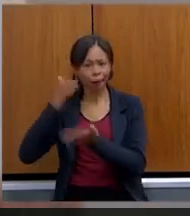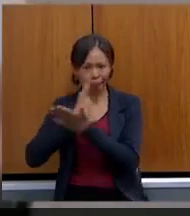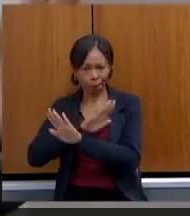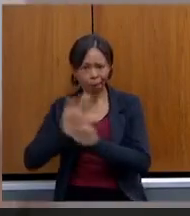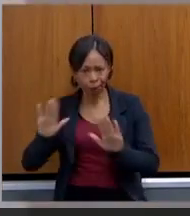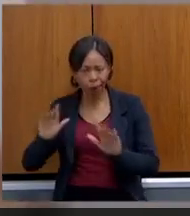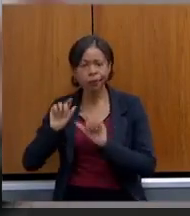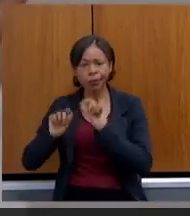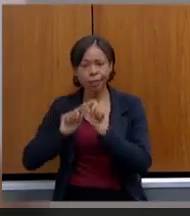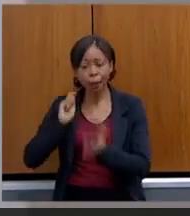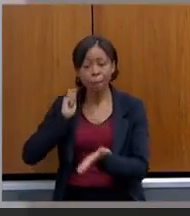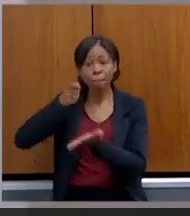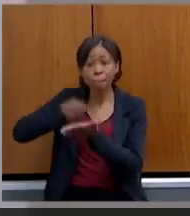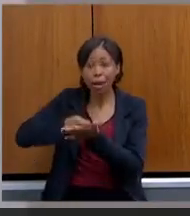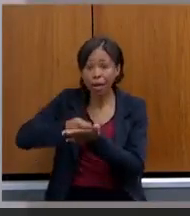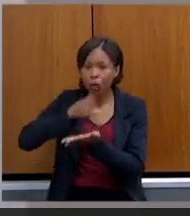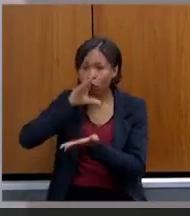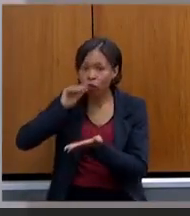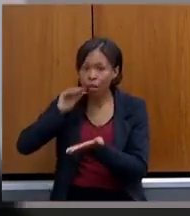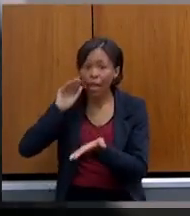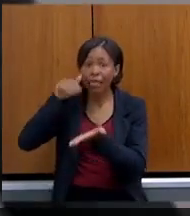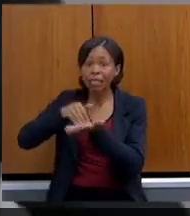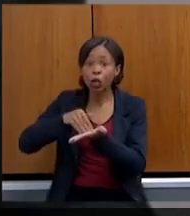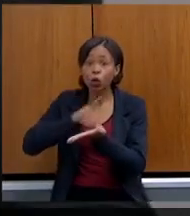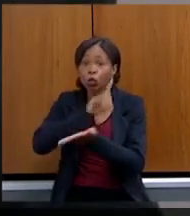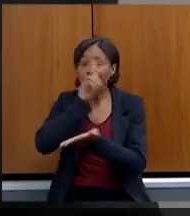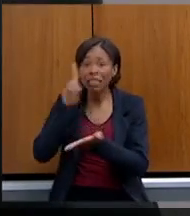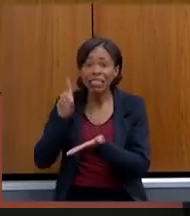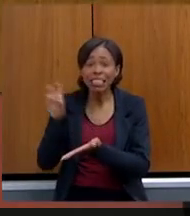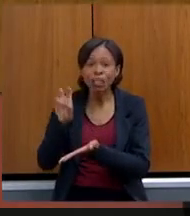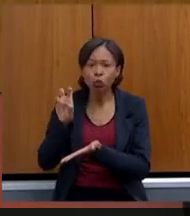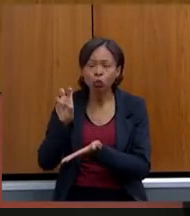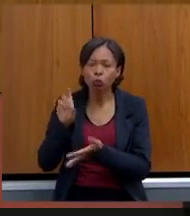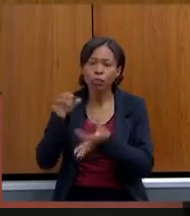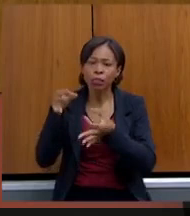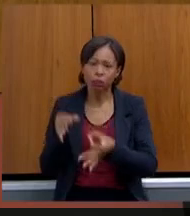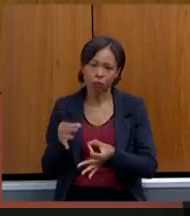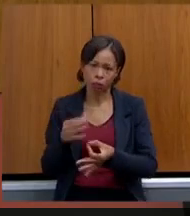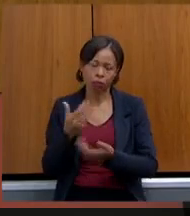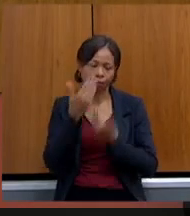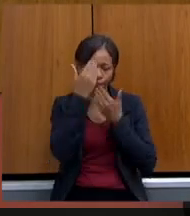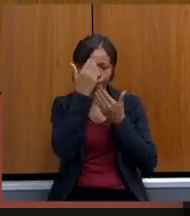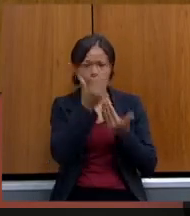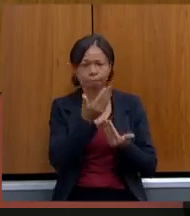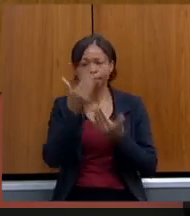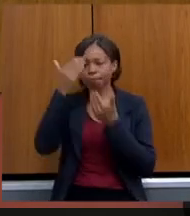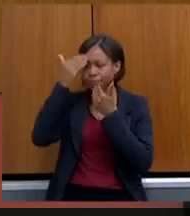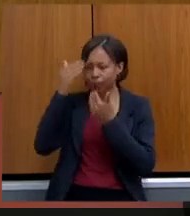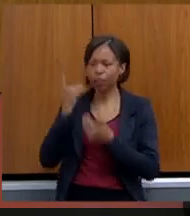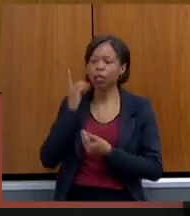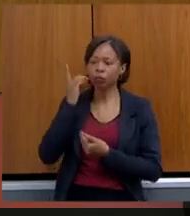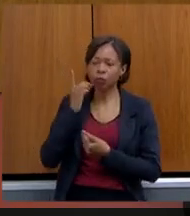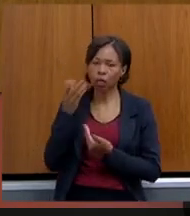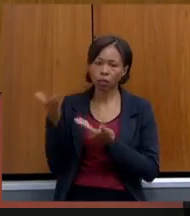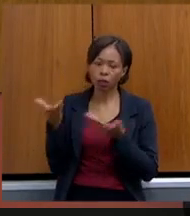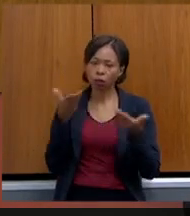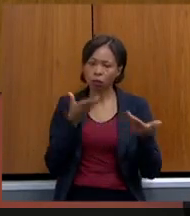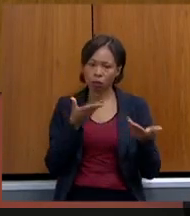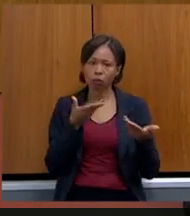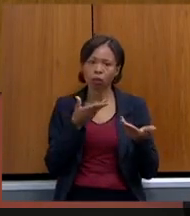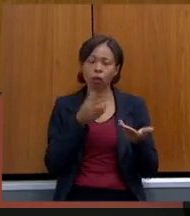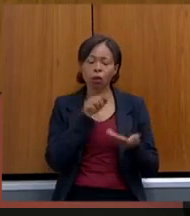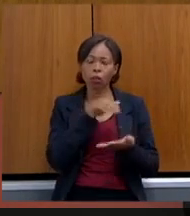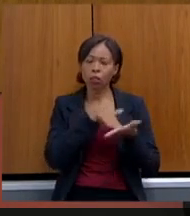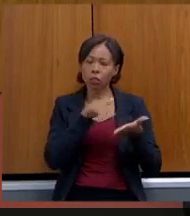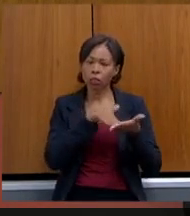do funcionário até o quinto dia útil Muito obrigado Vou ligar a deputado Arlen Santiago espaço para as considerações